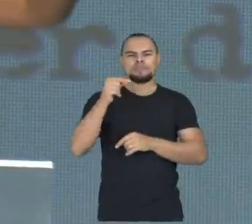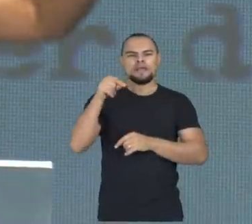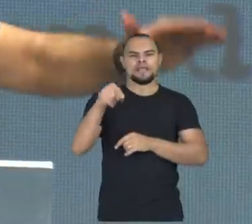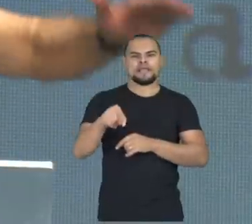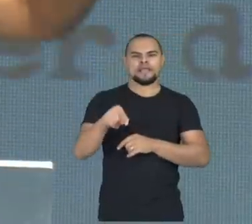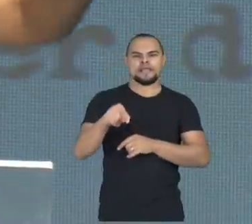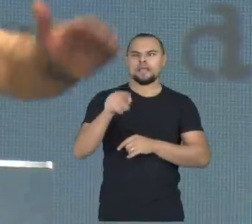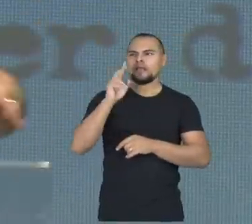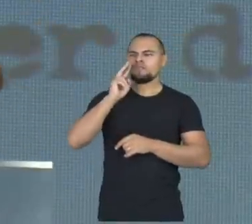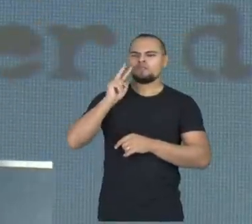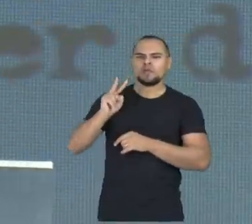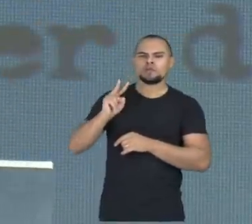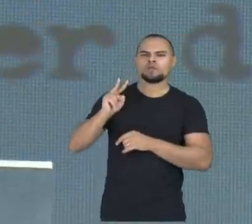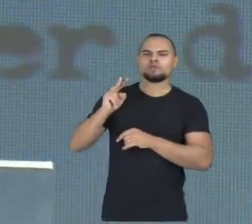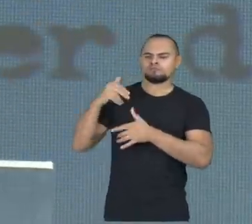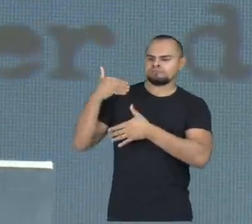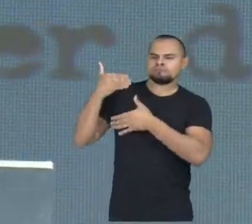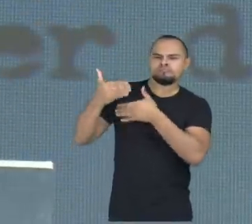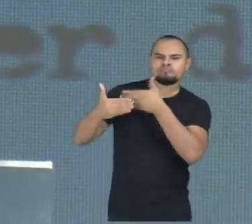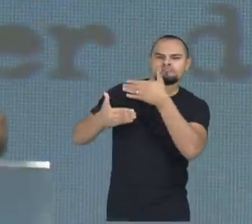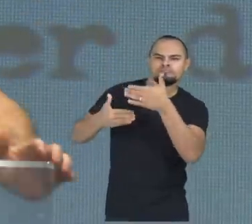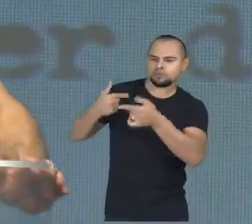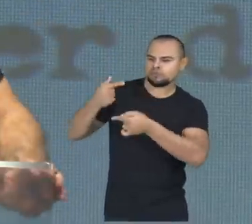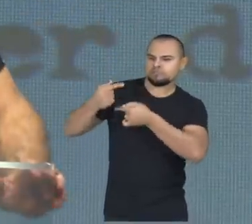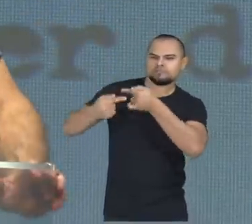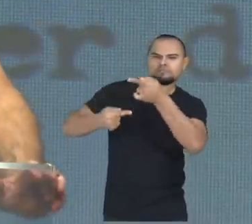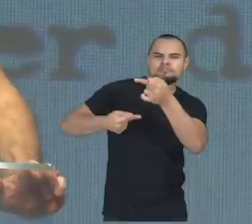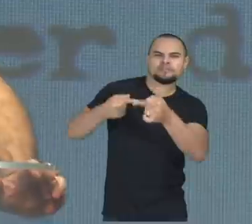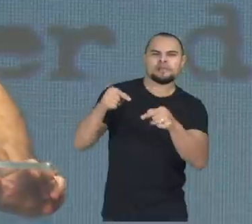Vendo gerações surgindo aqui.